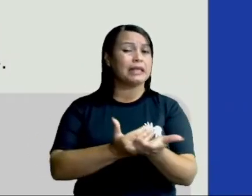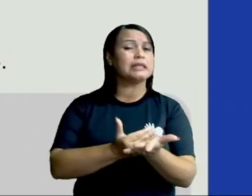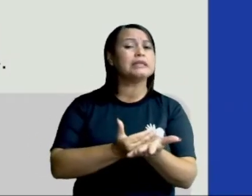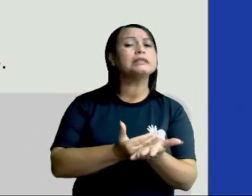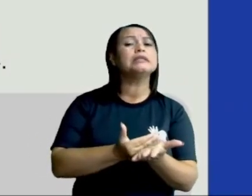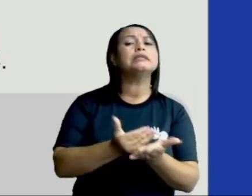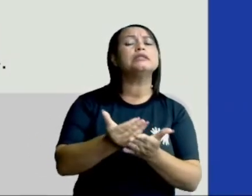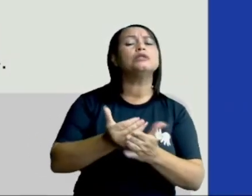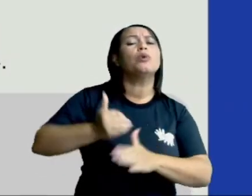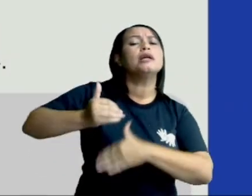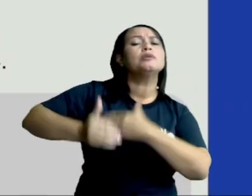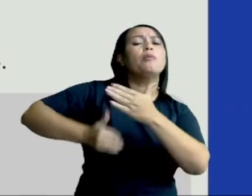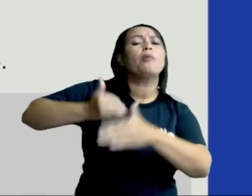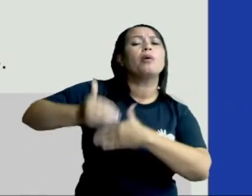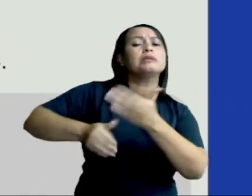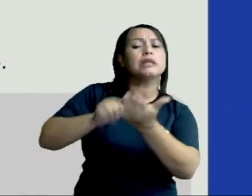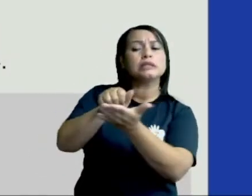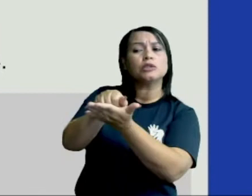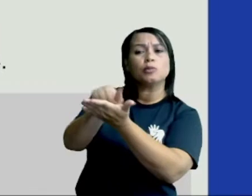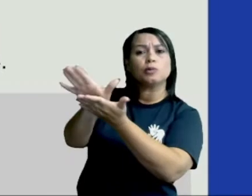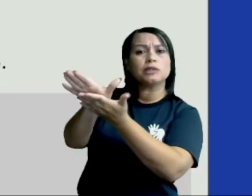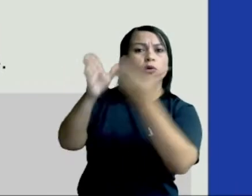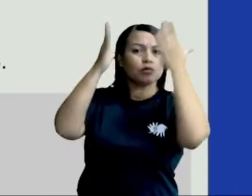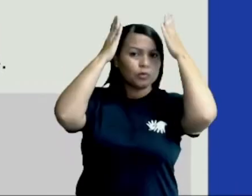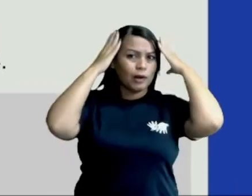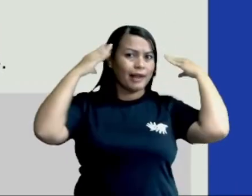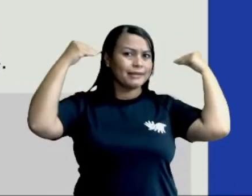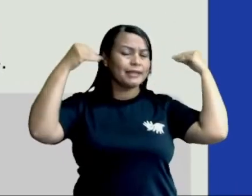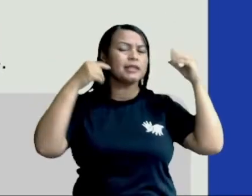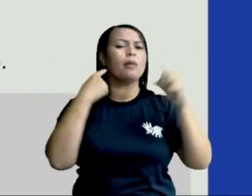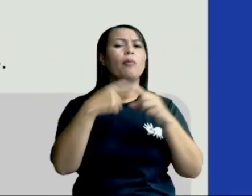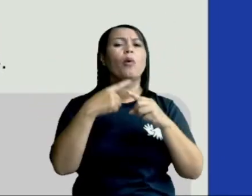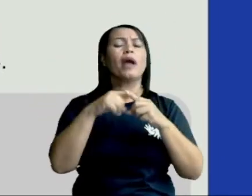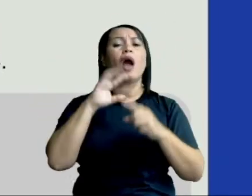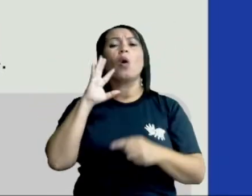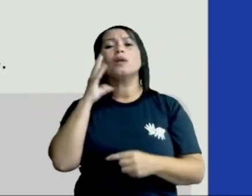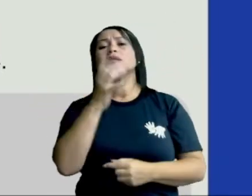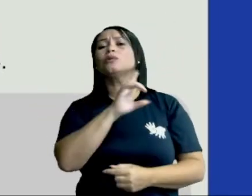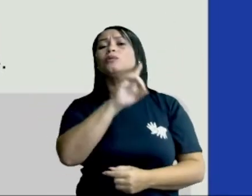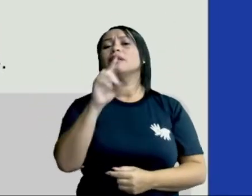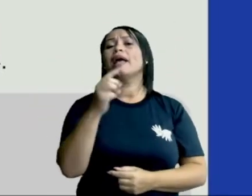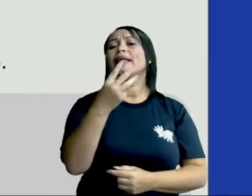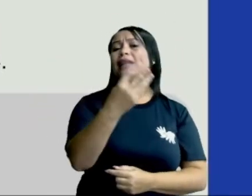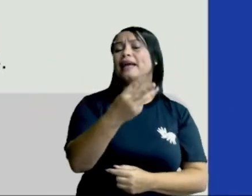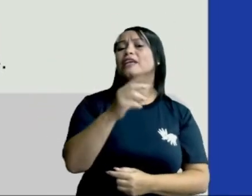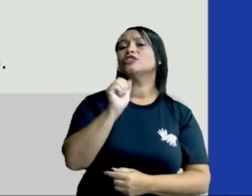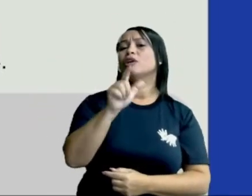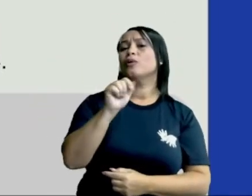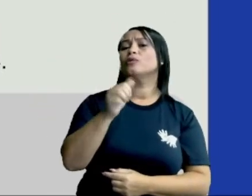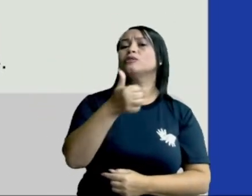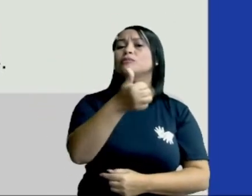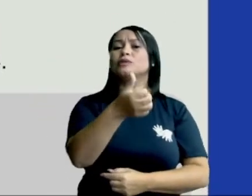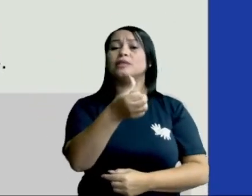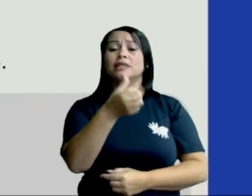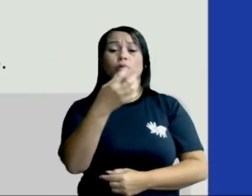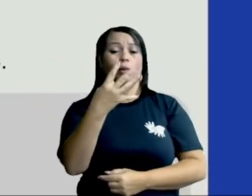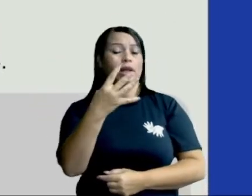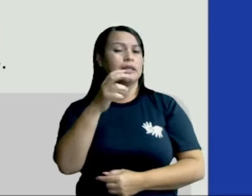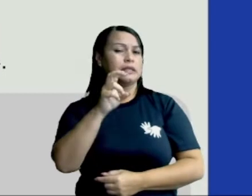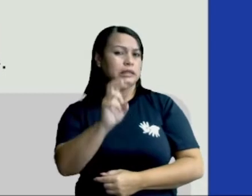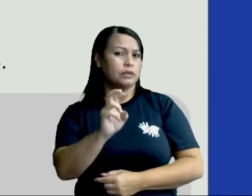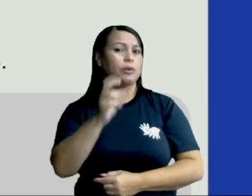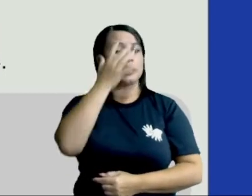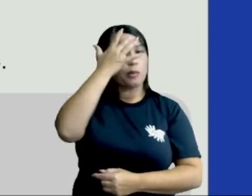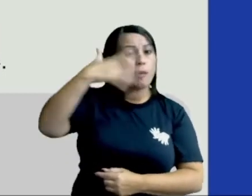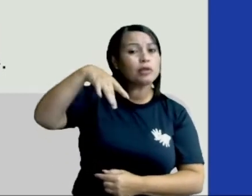início a esse processo de expulsão dos holandeses, né? Porque ela aconteceu no dia 3 de agosto de 1645. Os